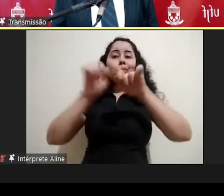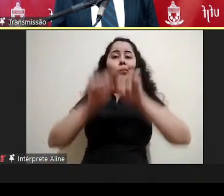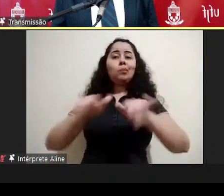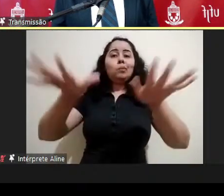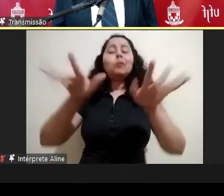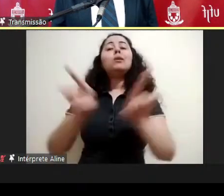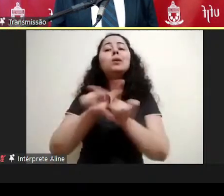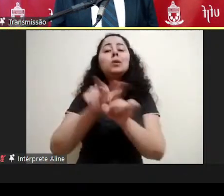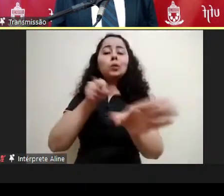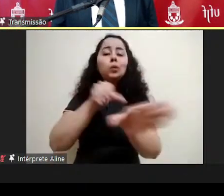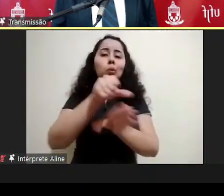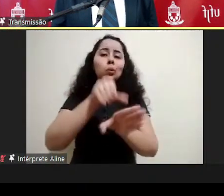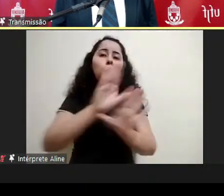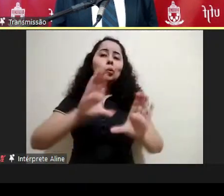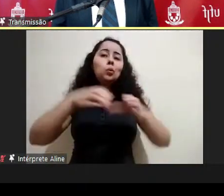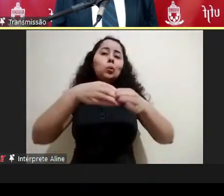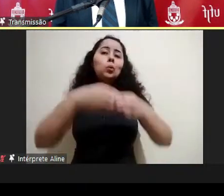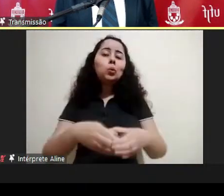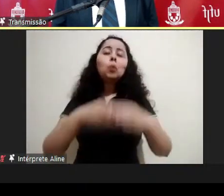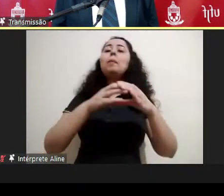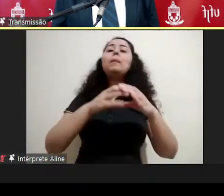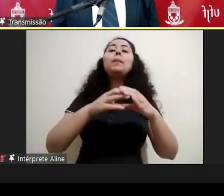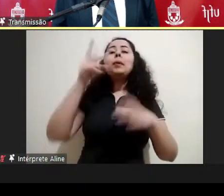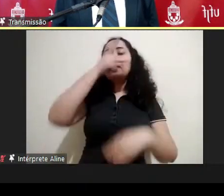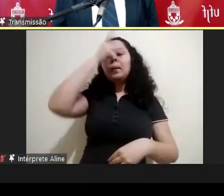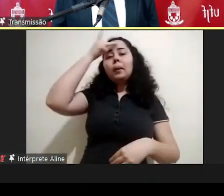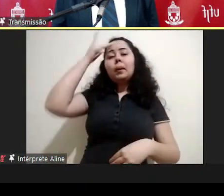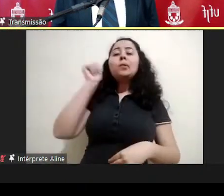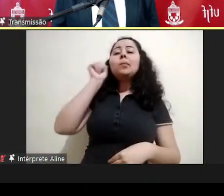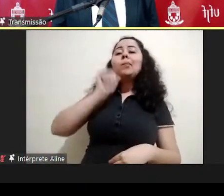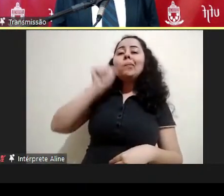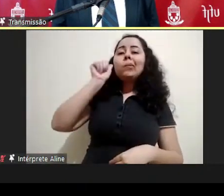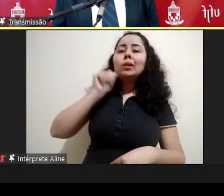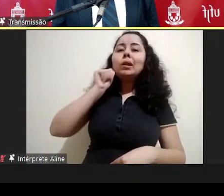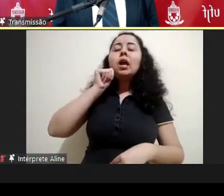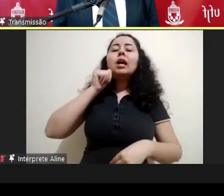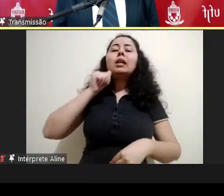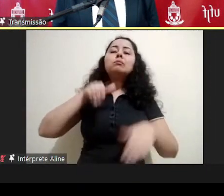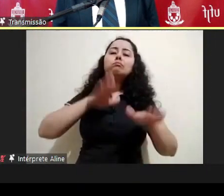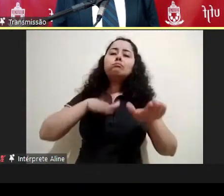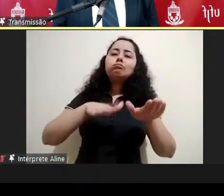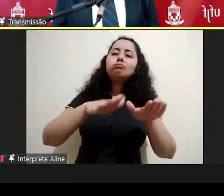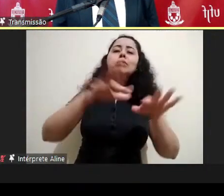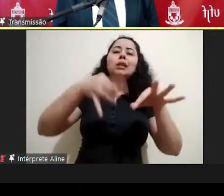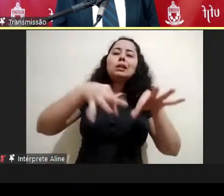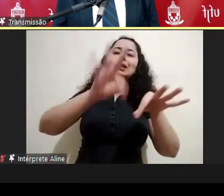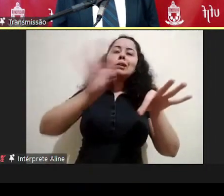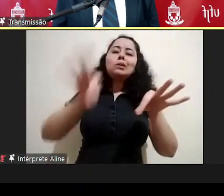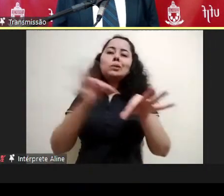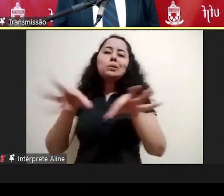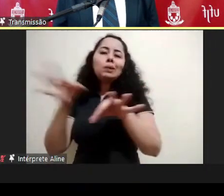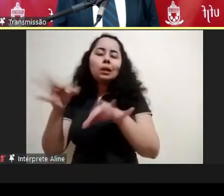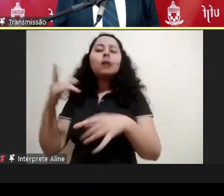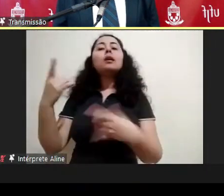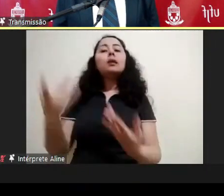costureiras autônomas na produção de máscaras para proteção contra a Covid e para geração de